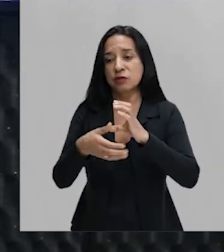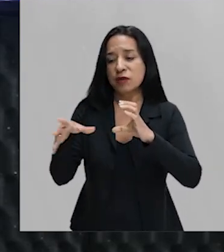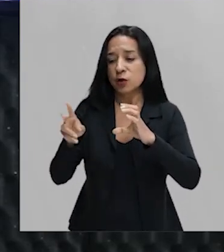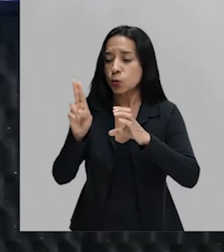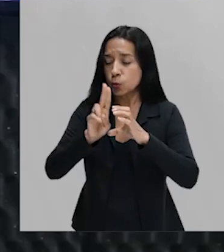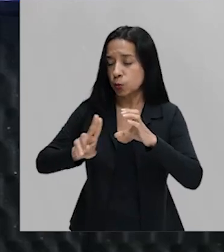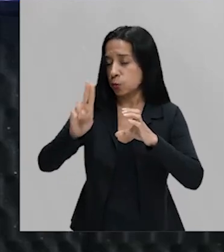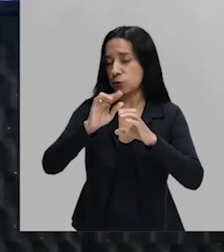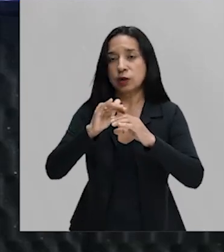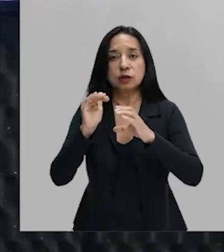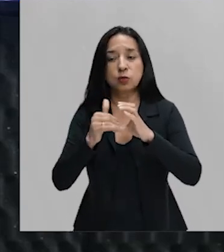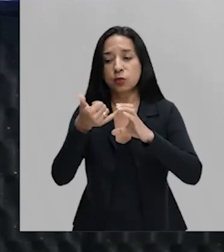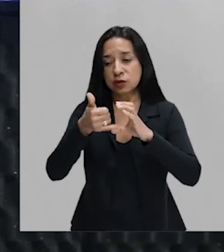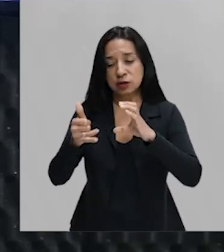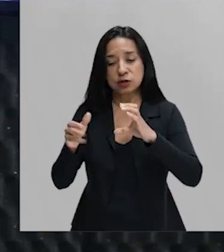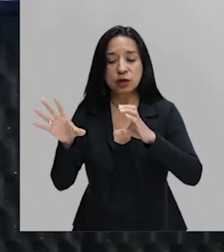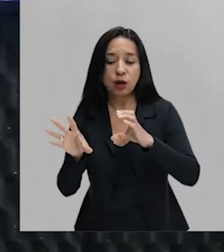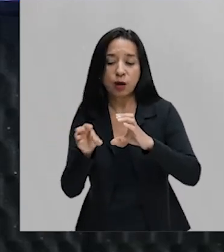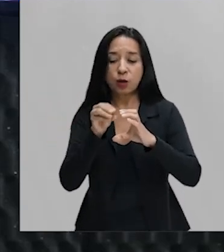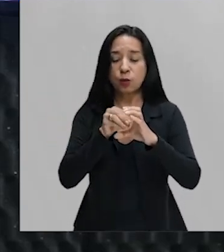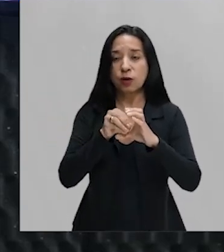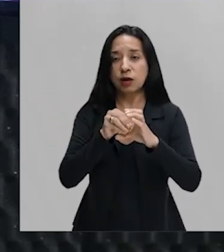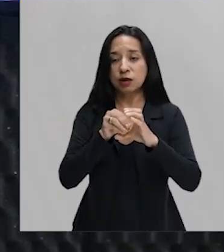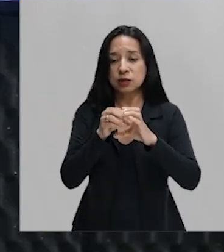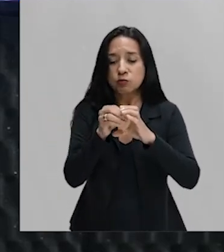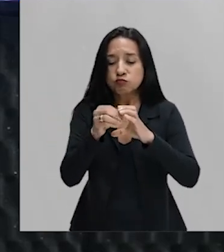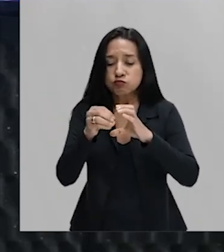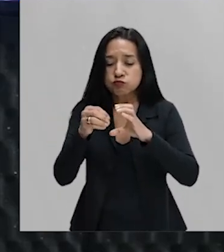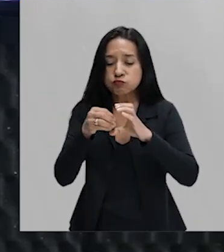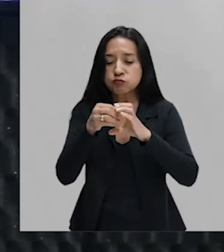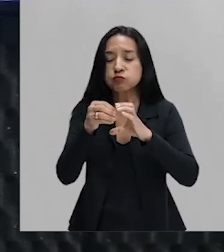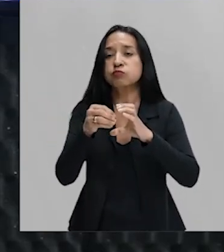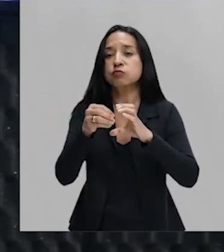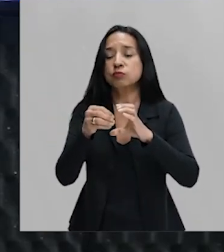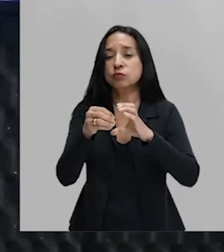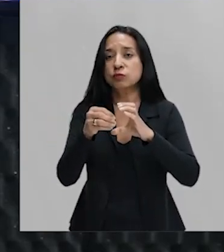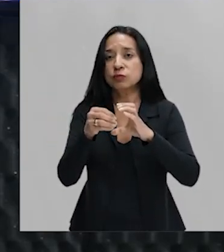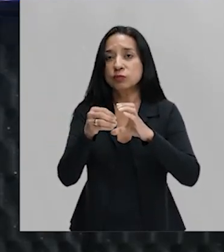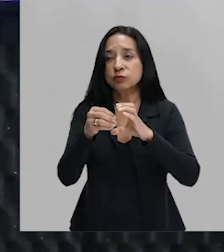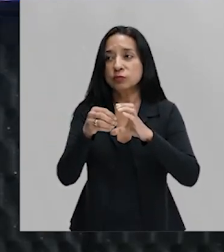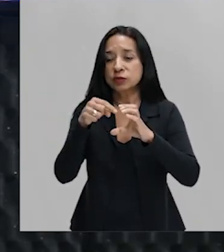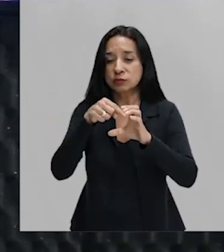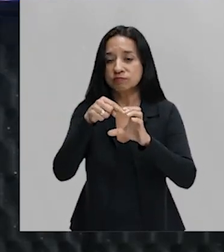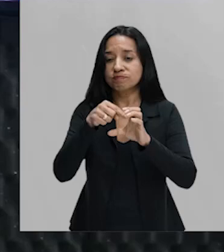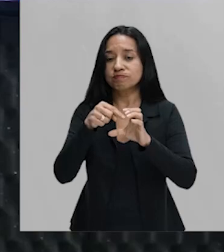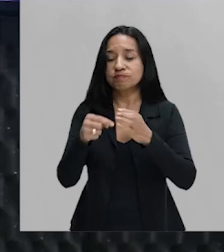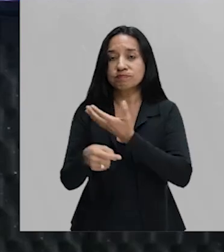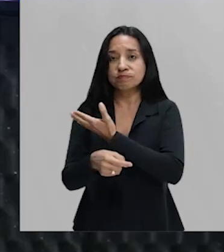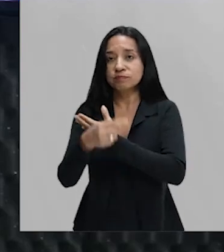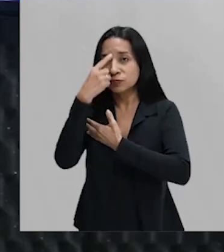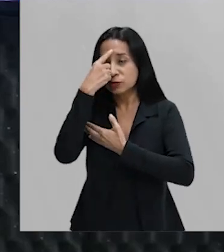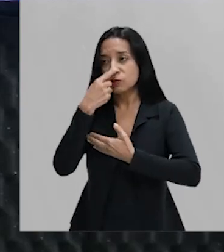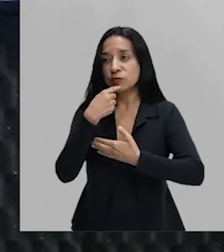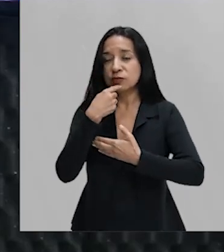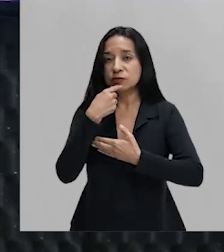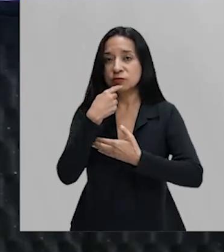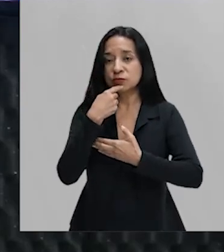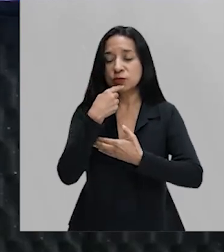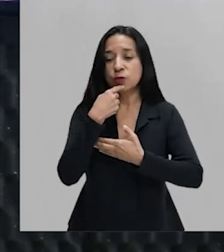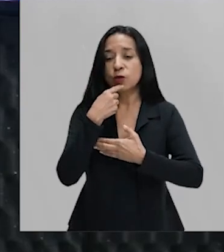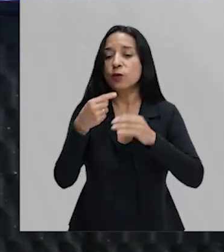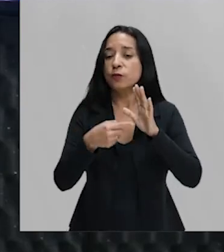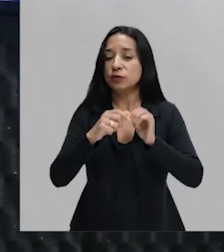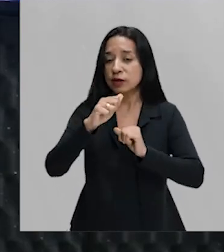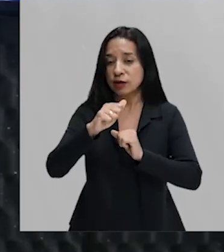essa energia. Ela armazena em pacotes menores, que é justamente essas moléculas aqui. A gente diz que o